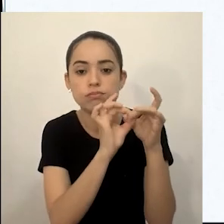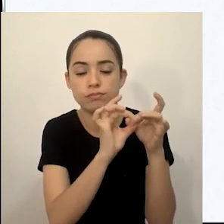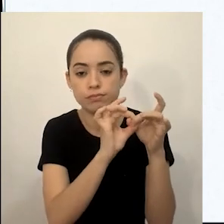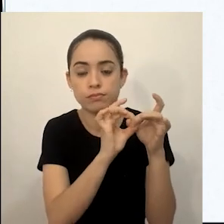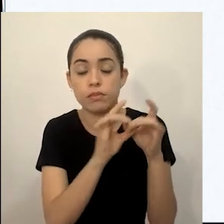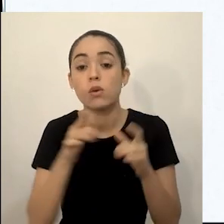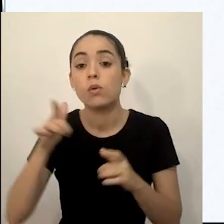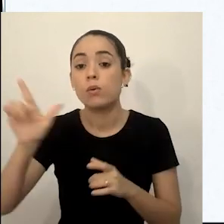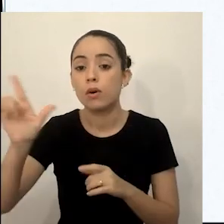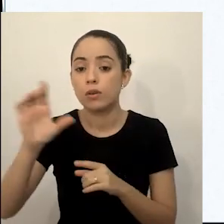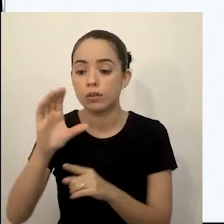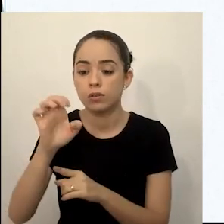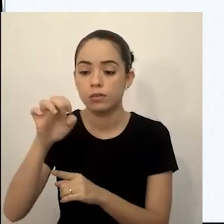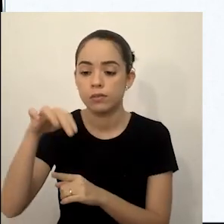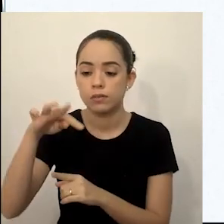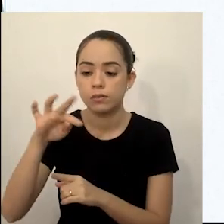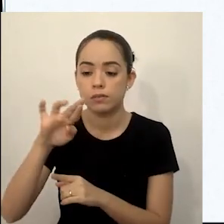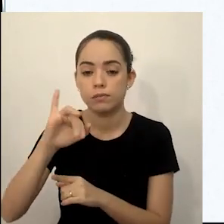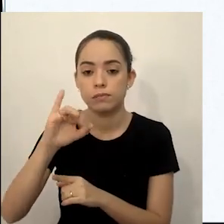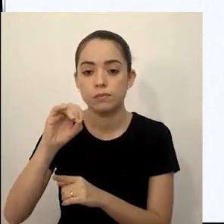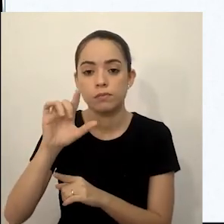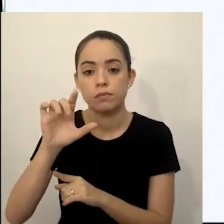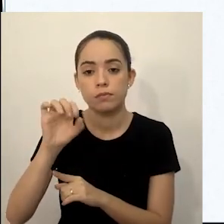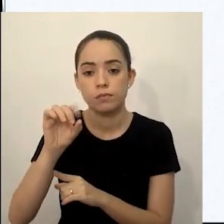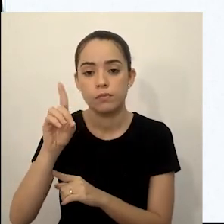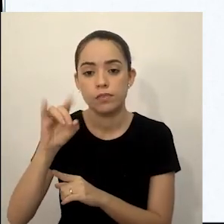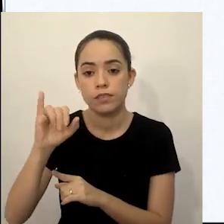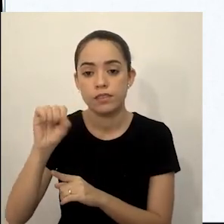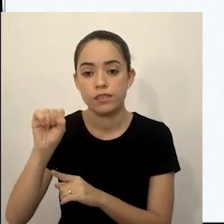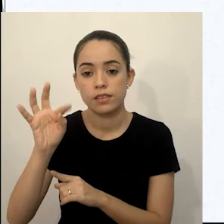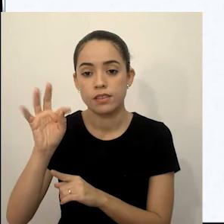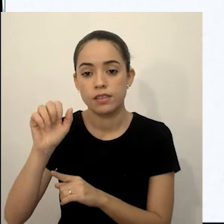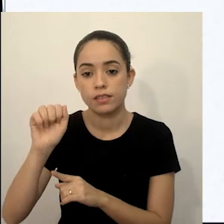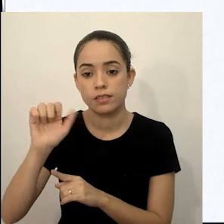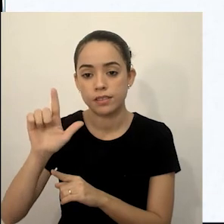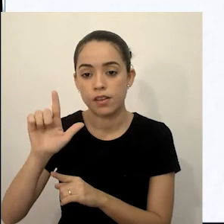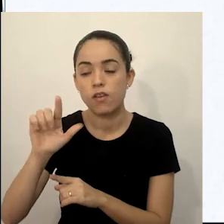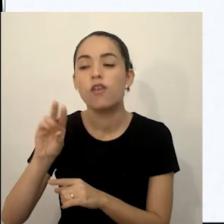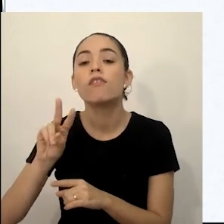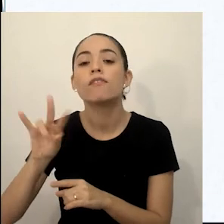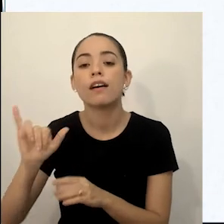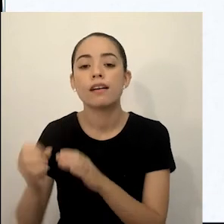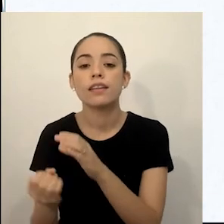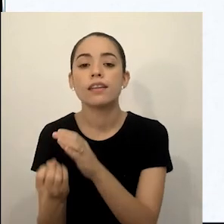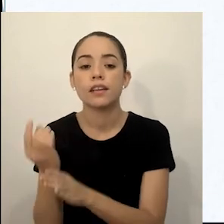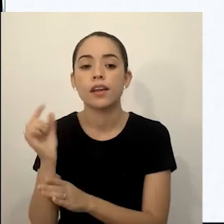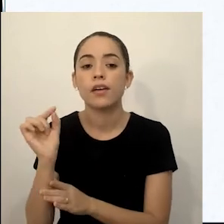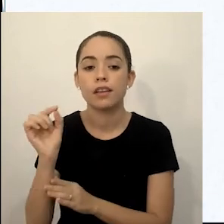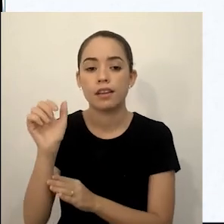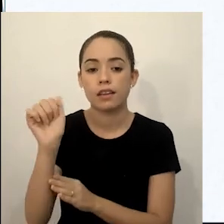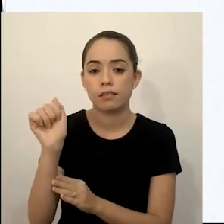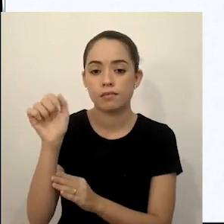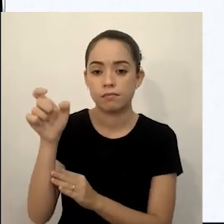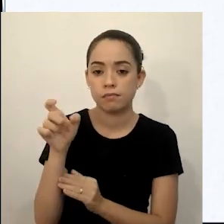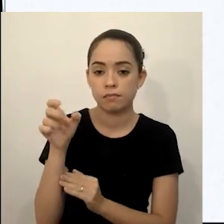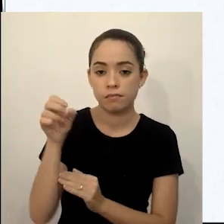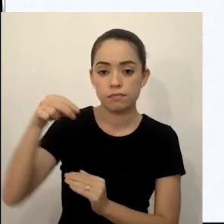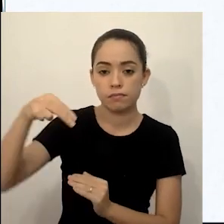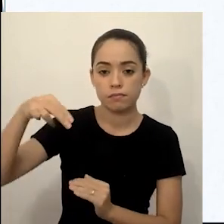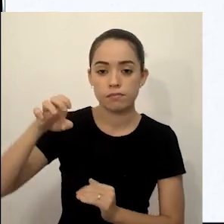que o centríolo distal formará um axonema.